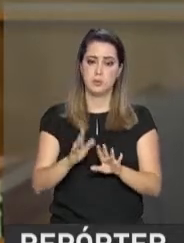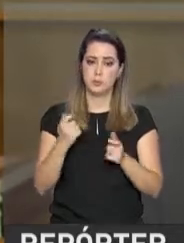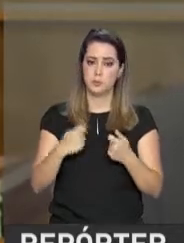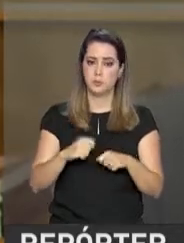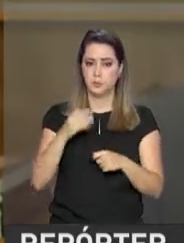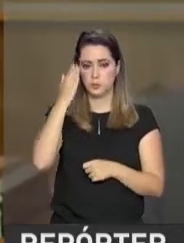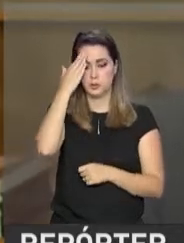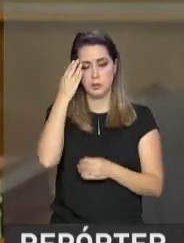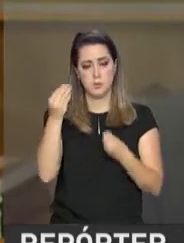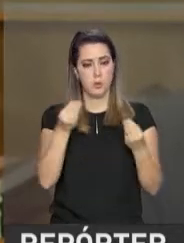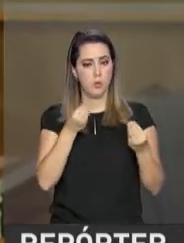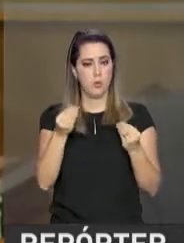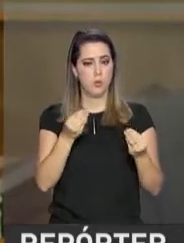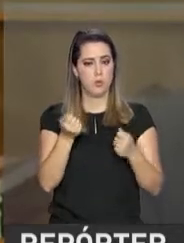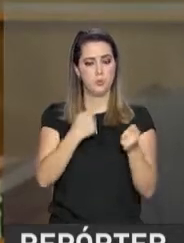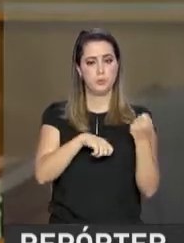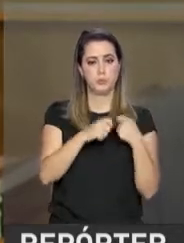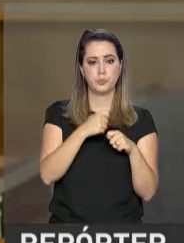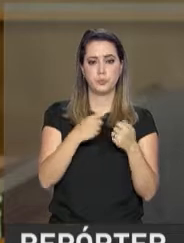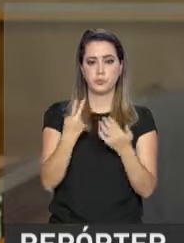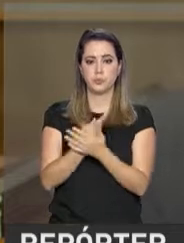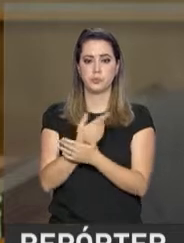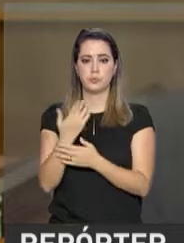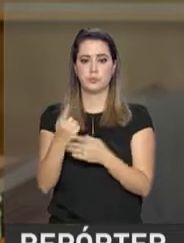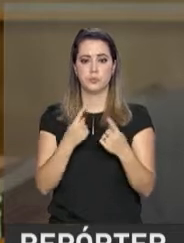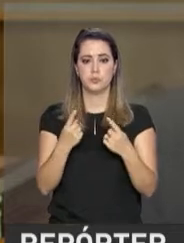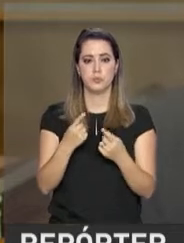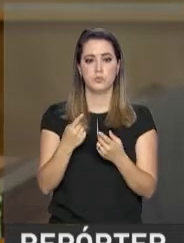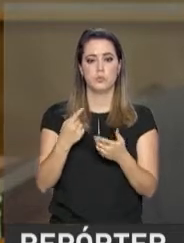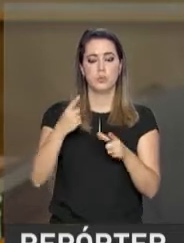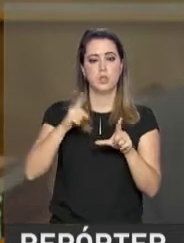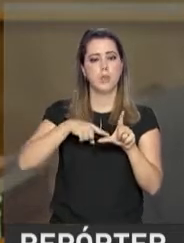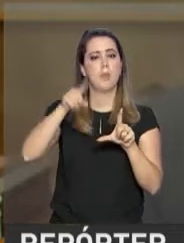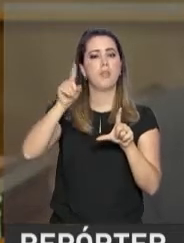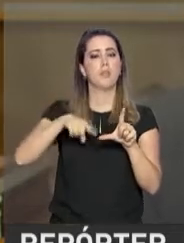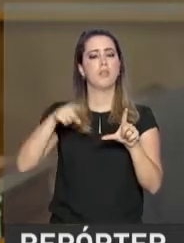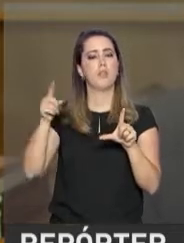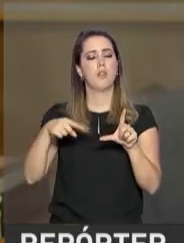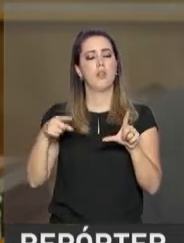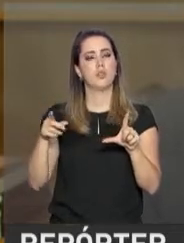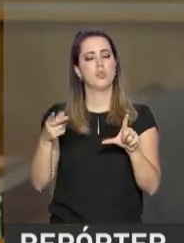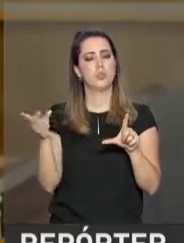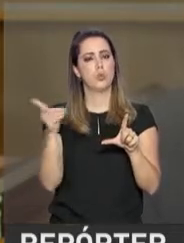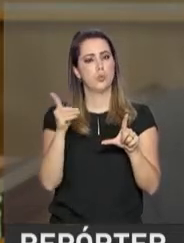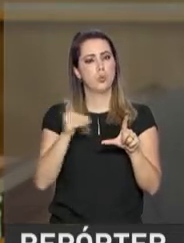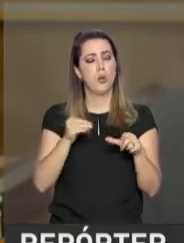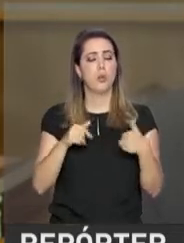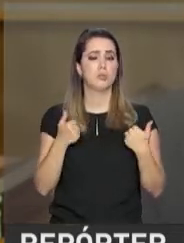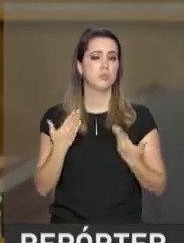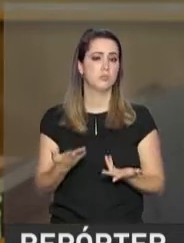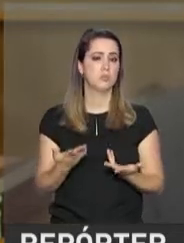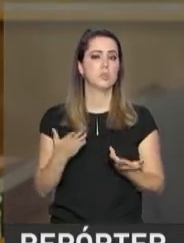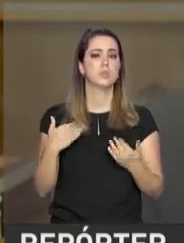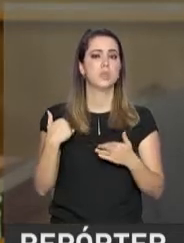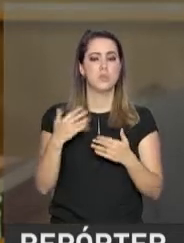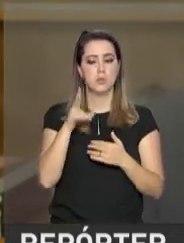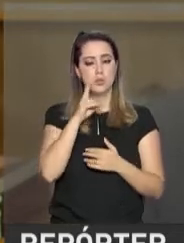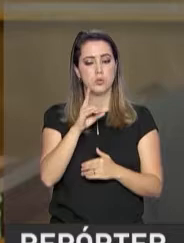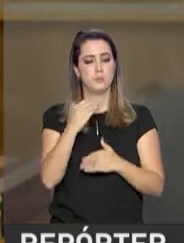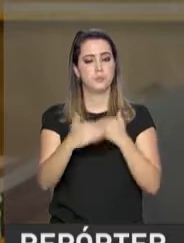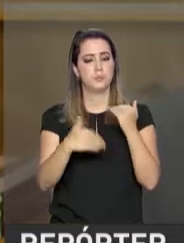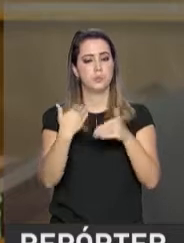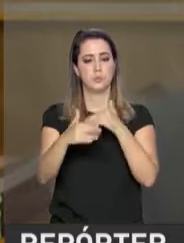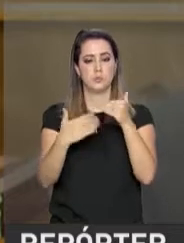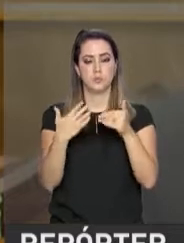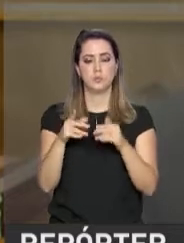do comportamento dessas economias e também do câmbio. O cenário é de estabilidade e de crescimento, então é um fator